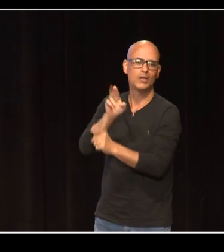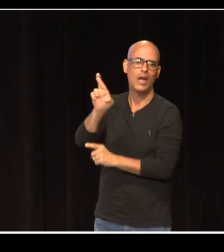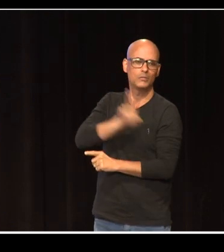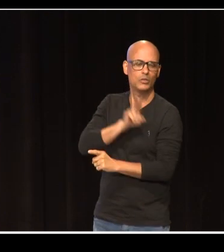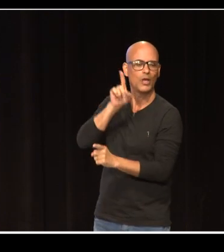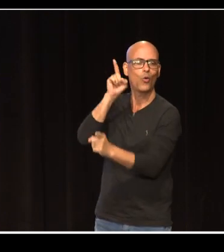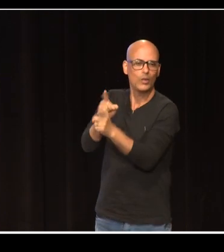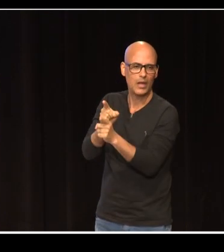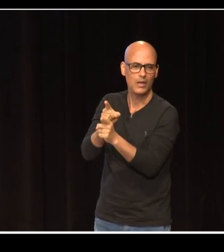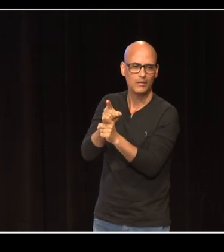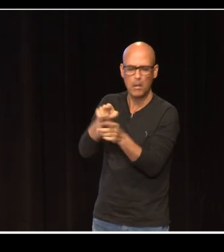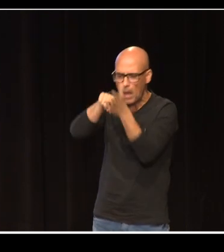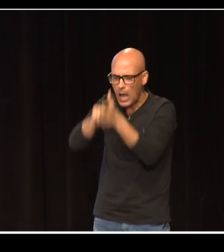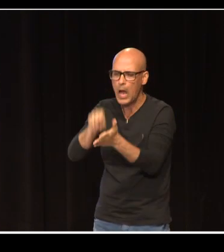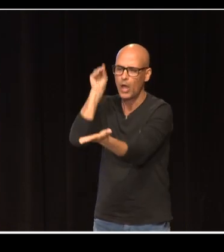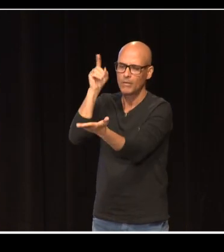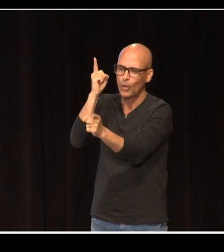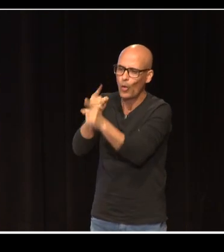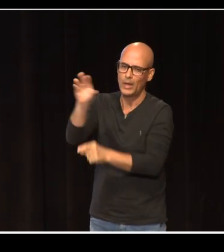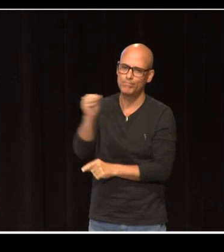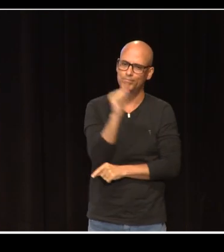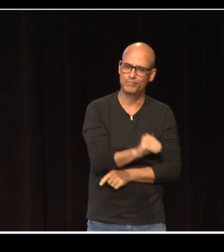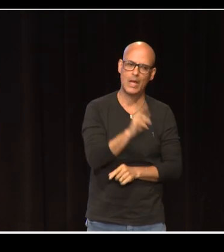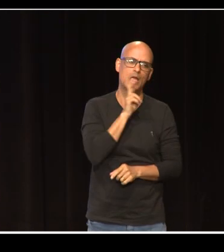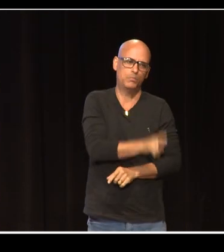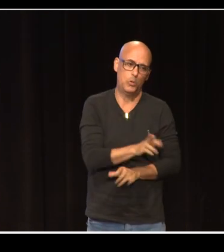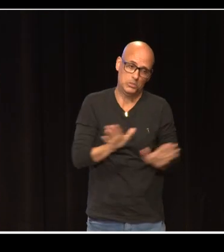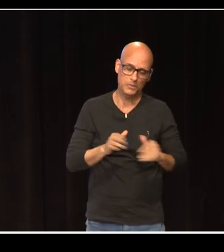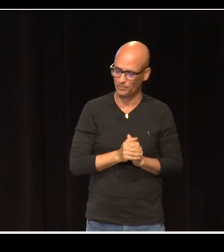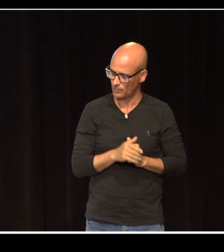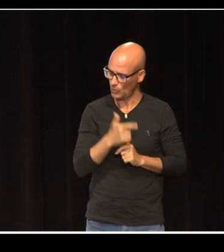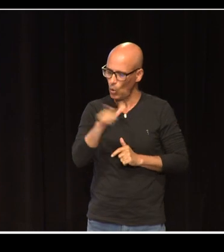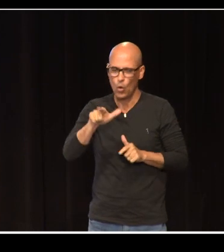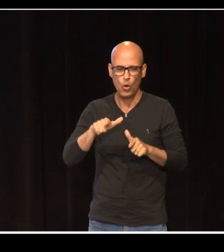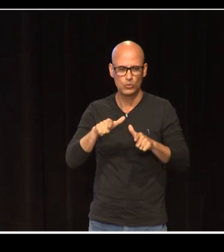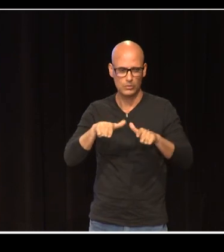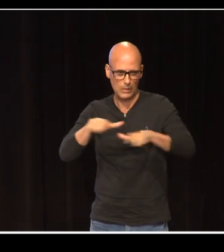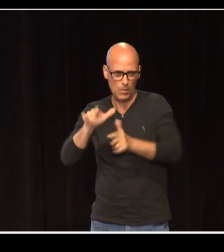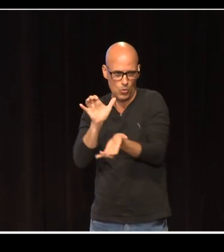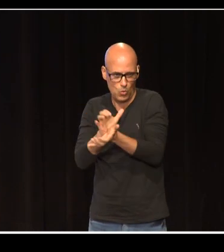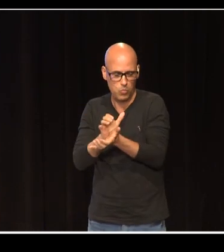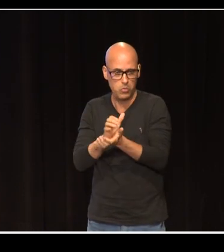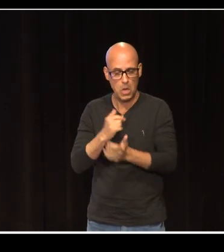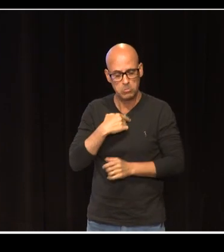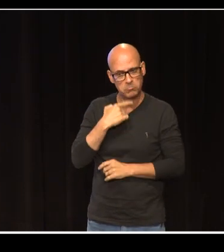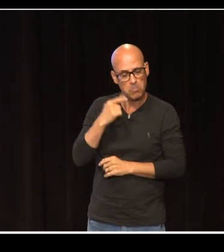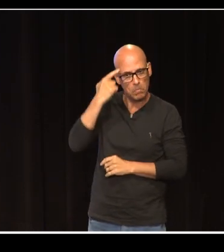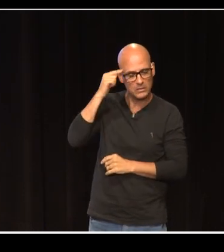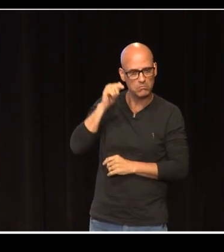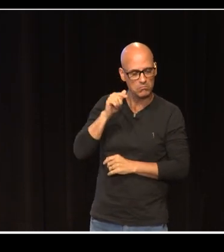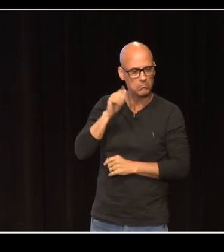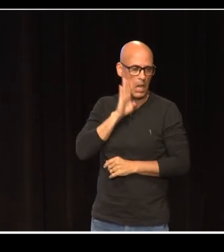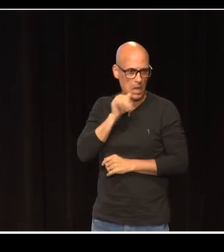conseguir pesquisar a ponto de solucionar aquele problema. Numa atividade em grupo também, eu achei curioso, que não tinha nada a ver com o